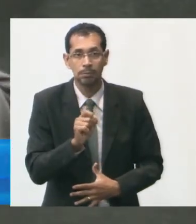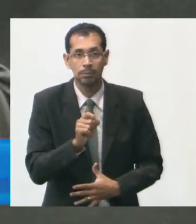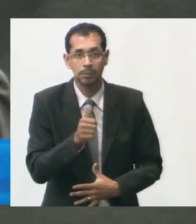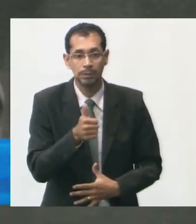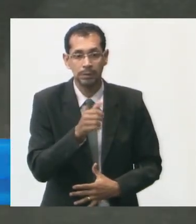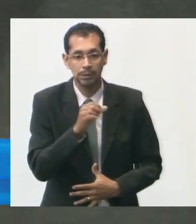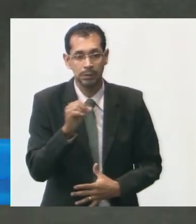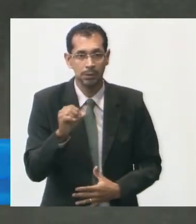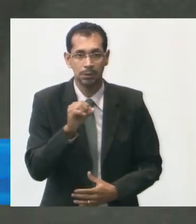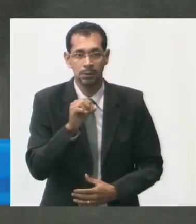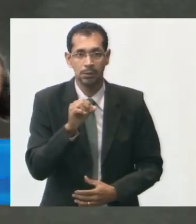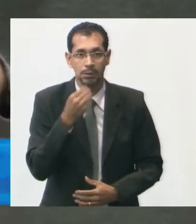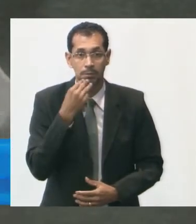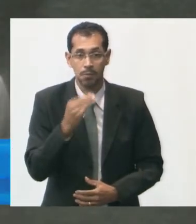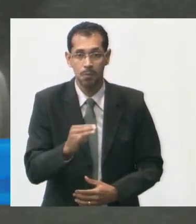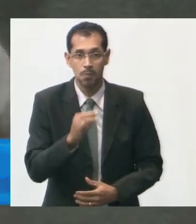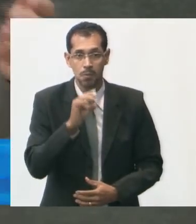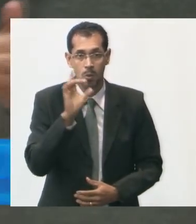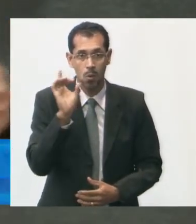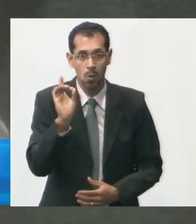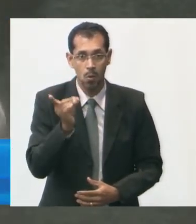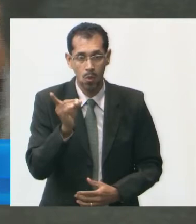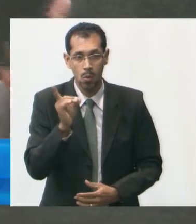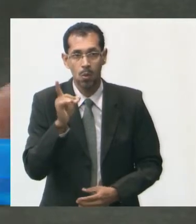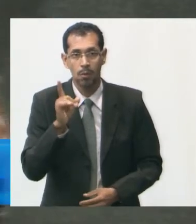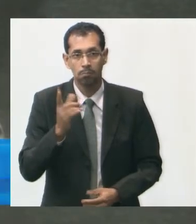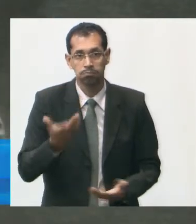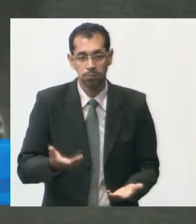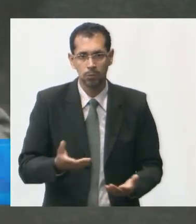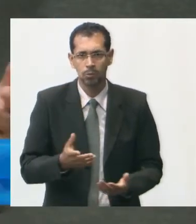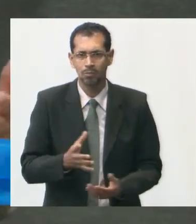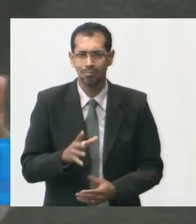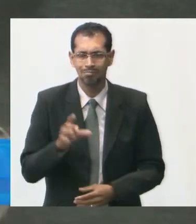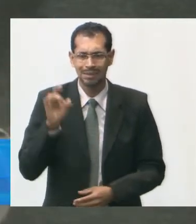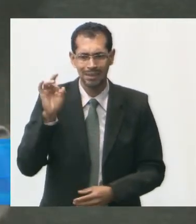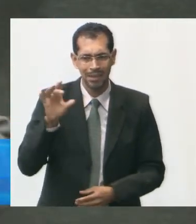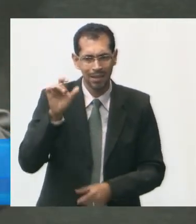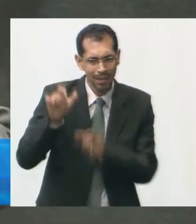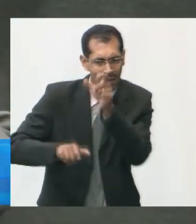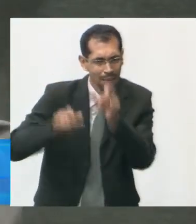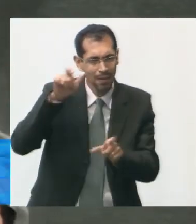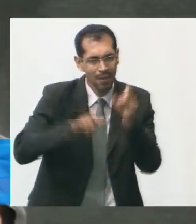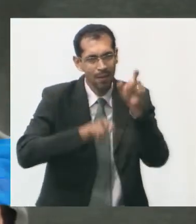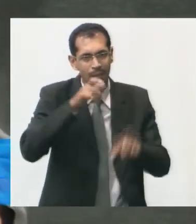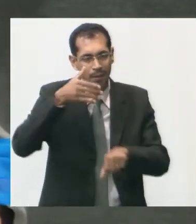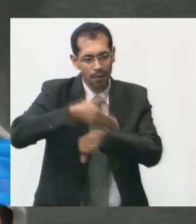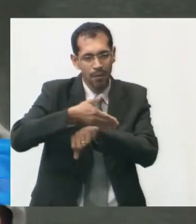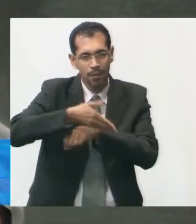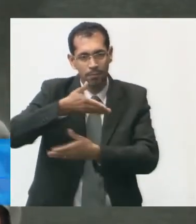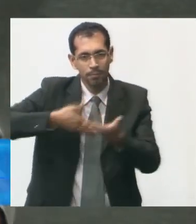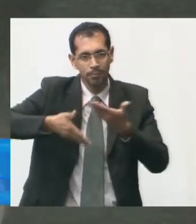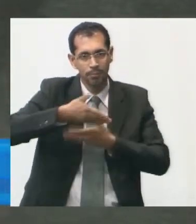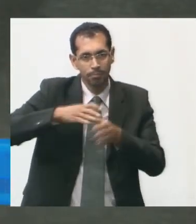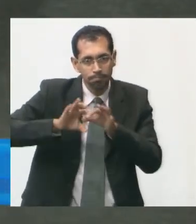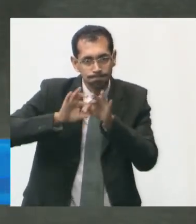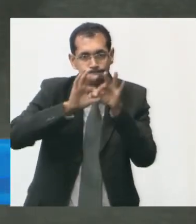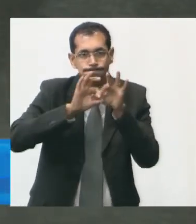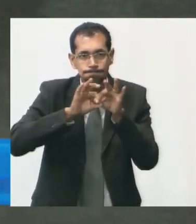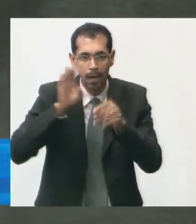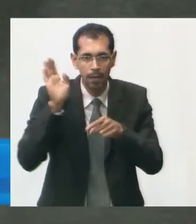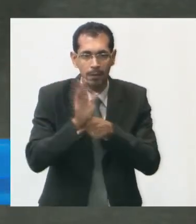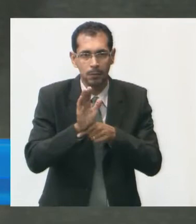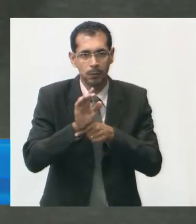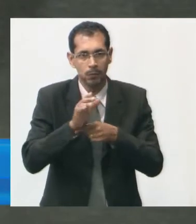todos os envolvidos. É o senador, a senadora, deputado, essa Câmara que lá atrás também aprovou, enfim,